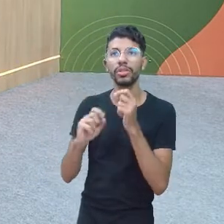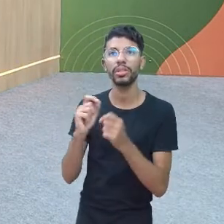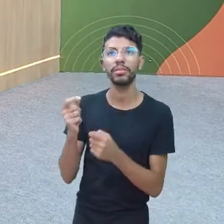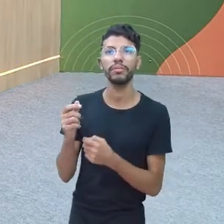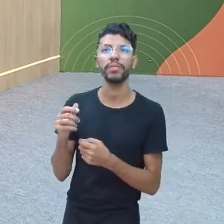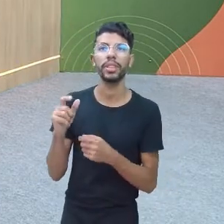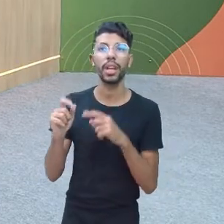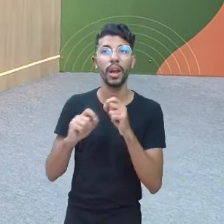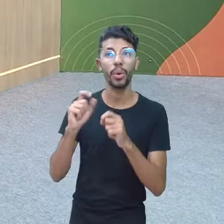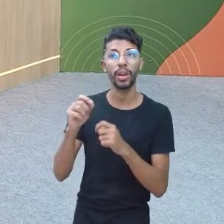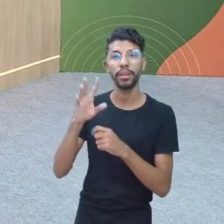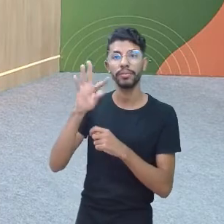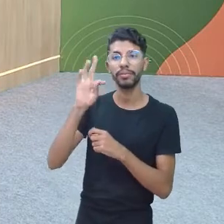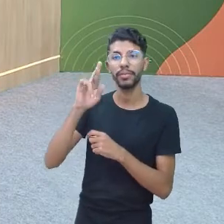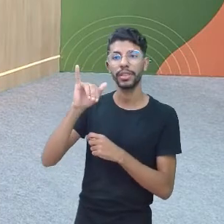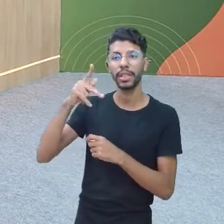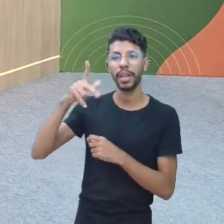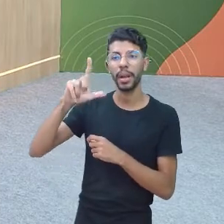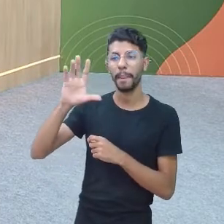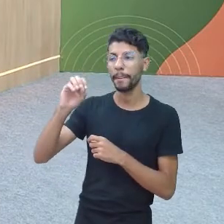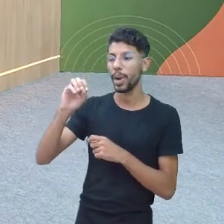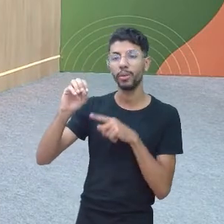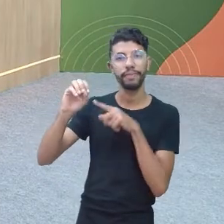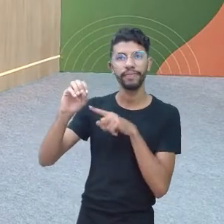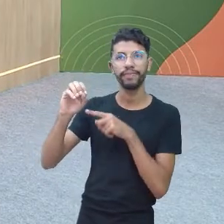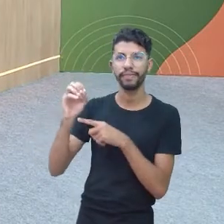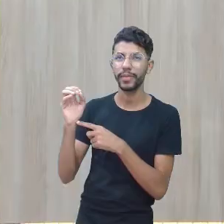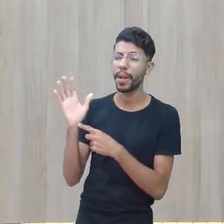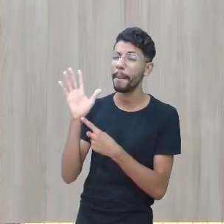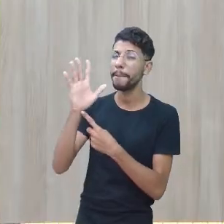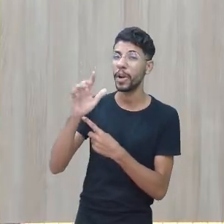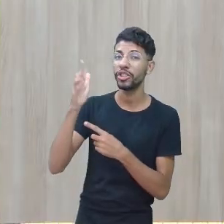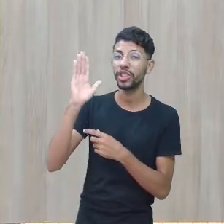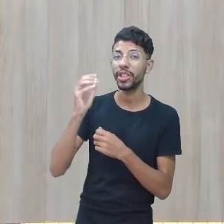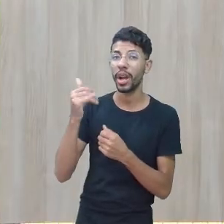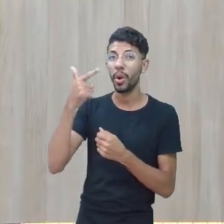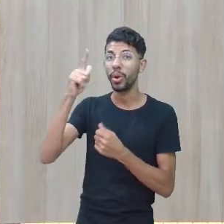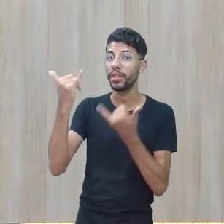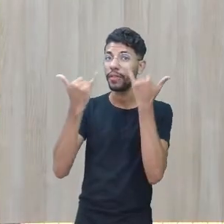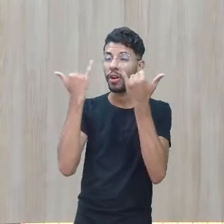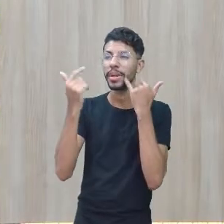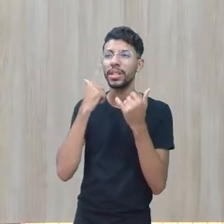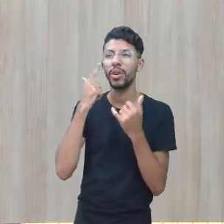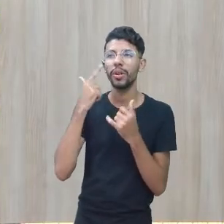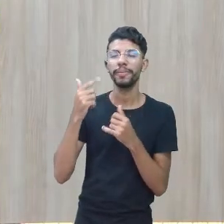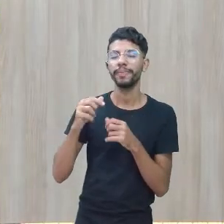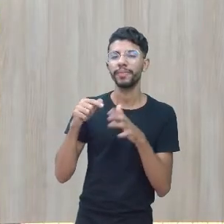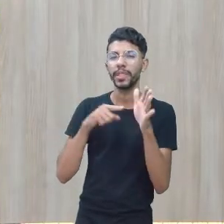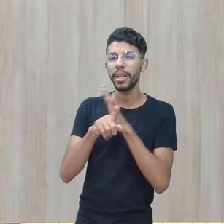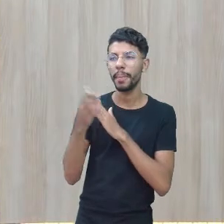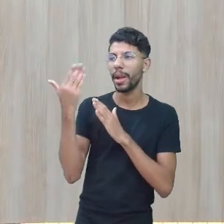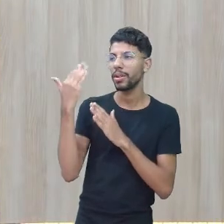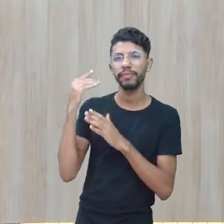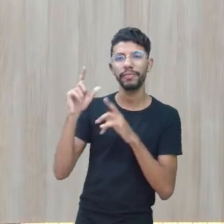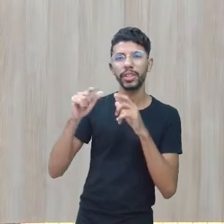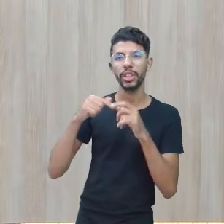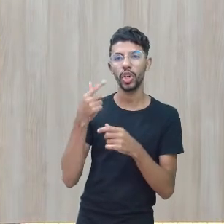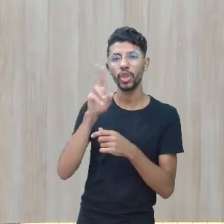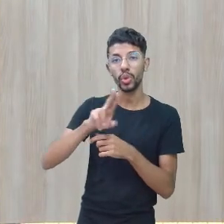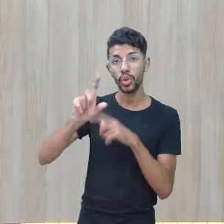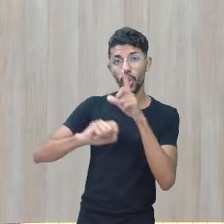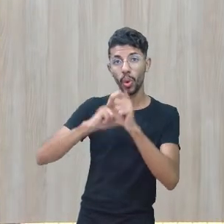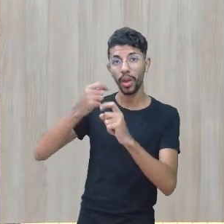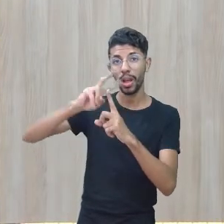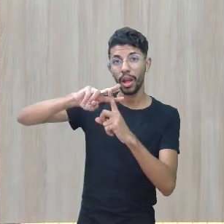apareceu aqui, que foi o triplo, né? A gente já tinha usado na questão anterior, na ideia da questão anterior, o dobro. E aí eu pedi